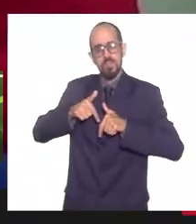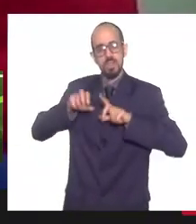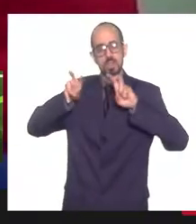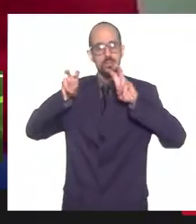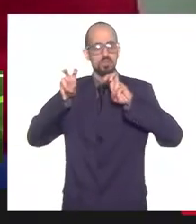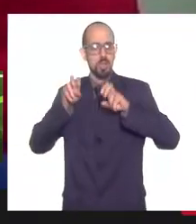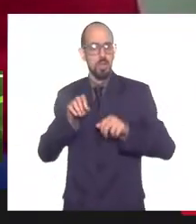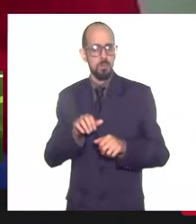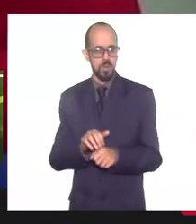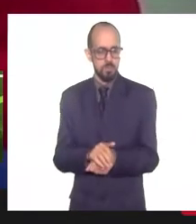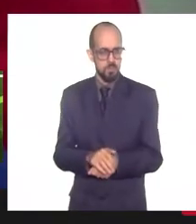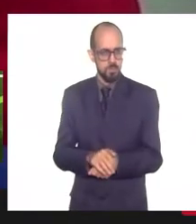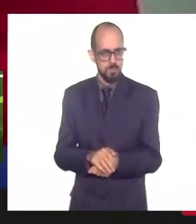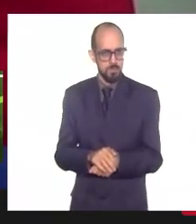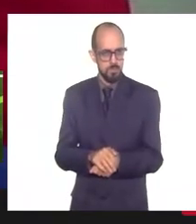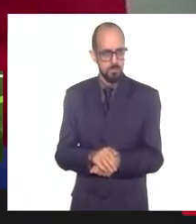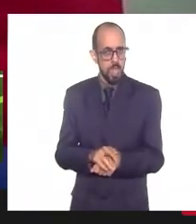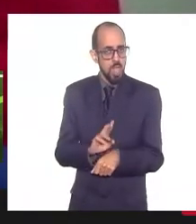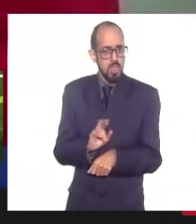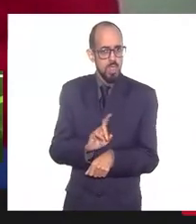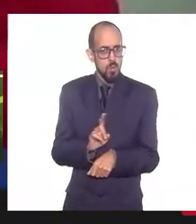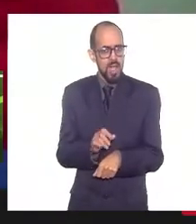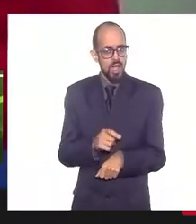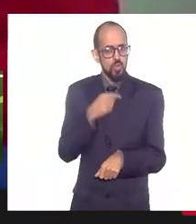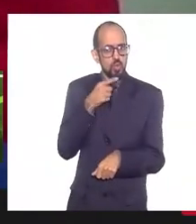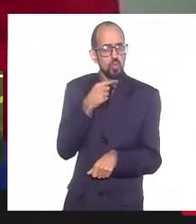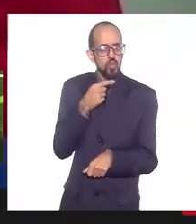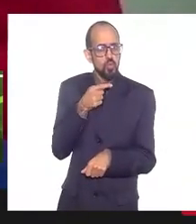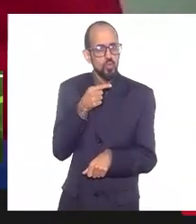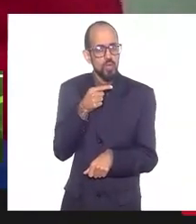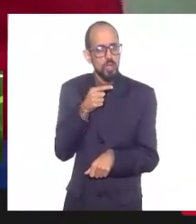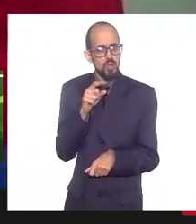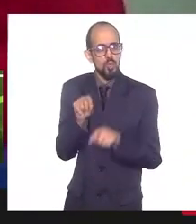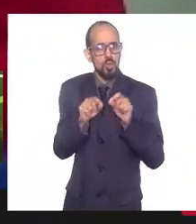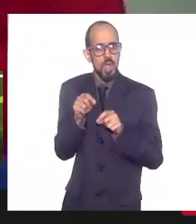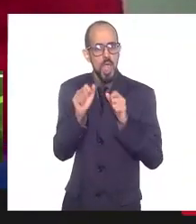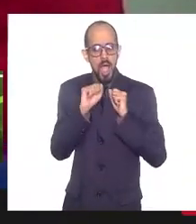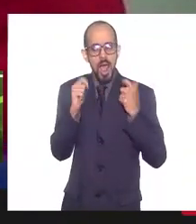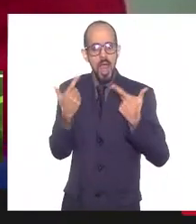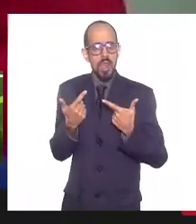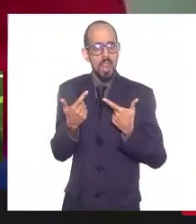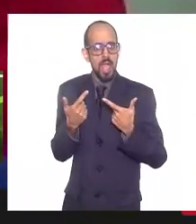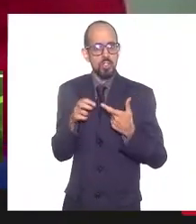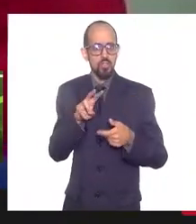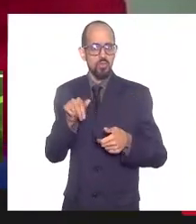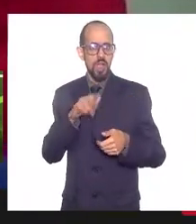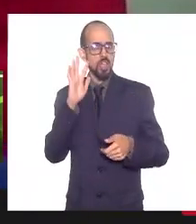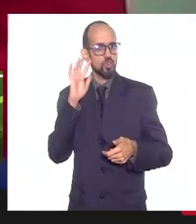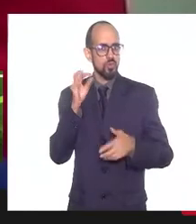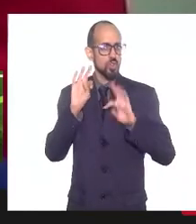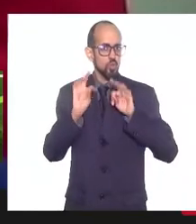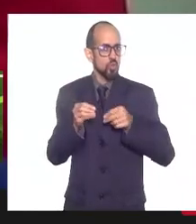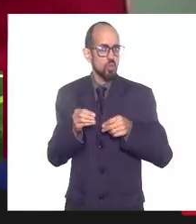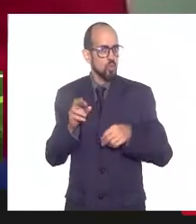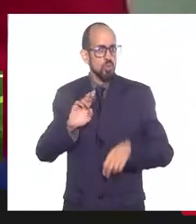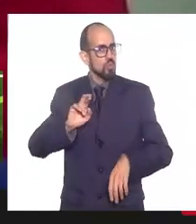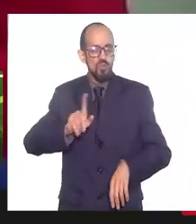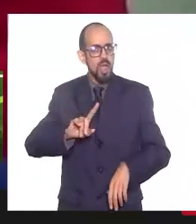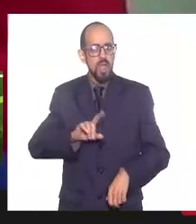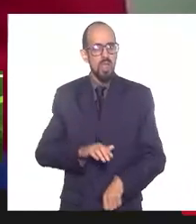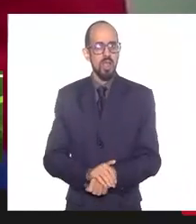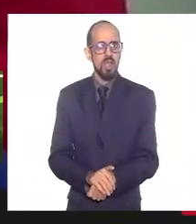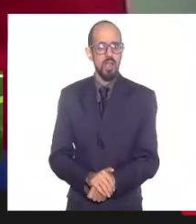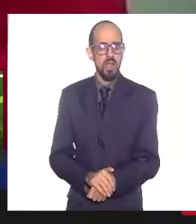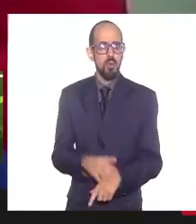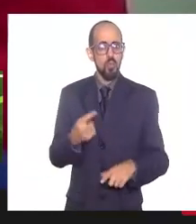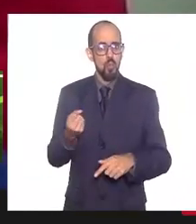nenhuma, não será a Assembleia Legislativa que poderá tratar essas questões. Quando se coloca